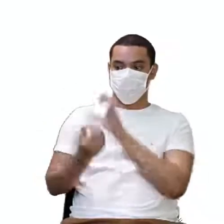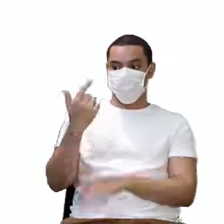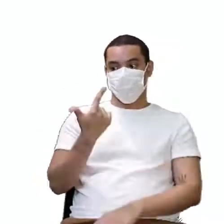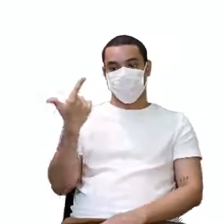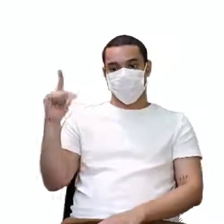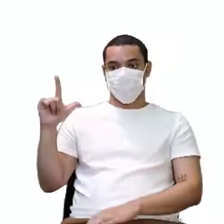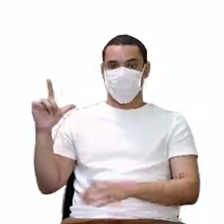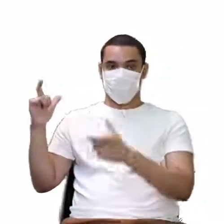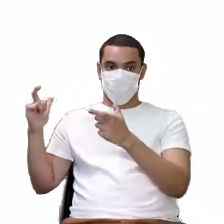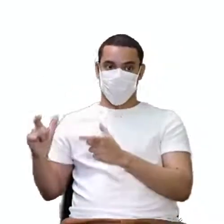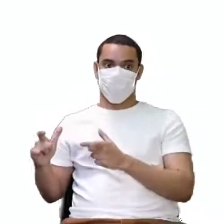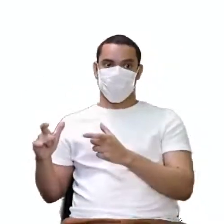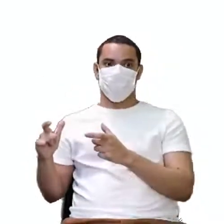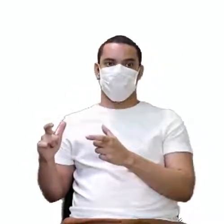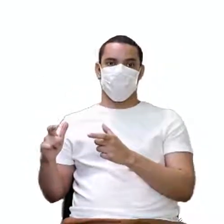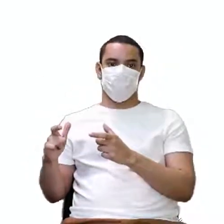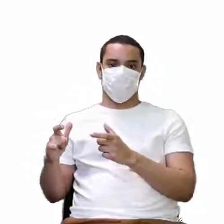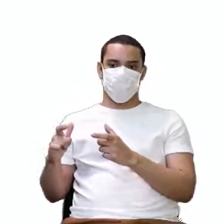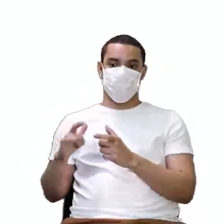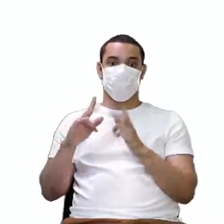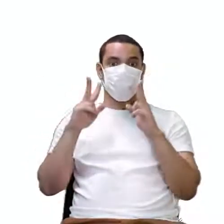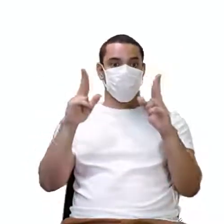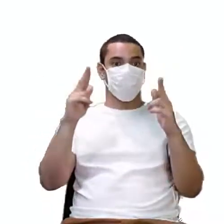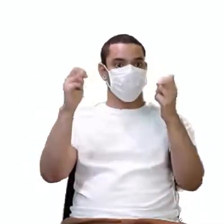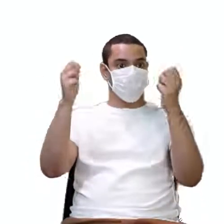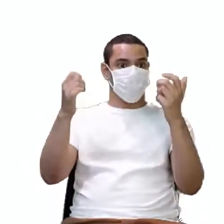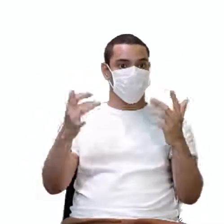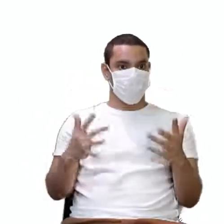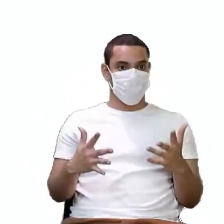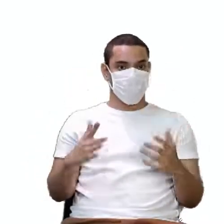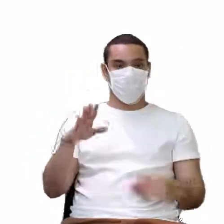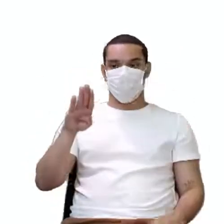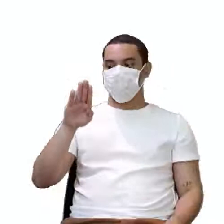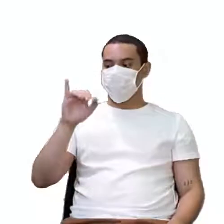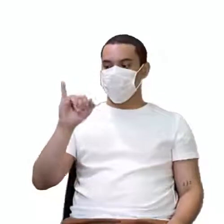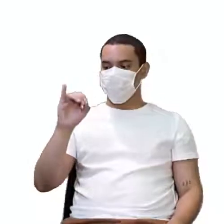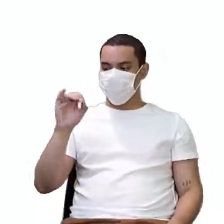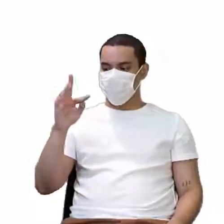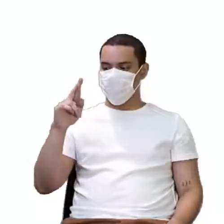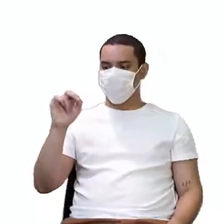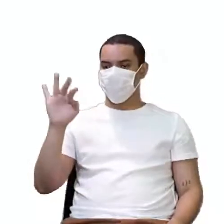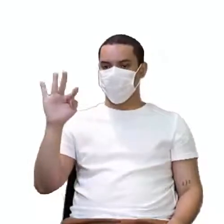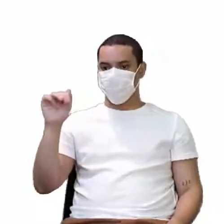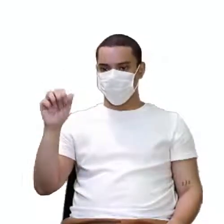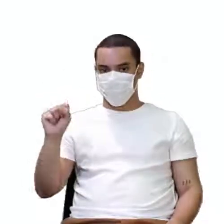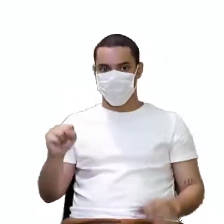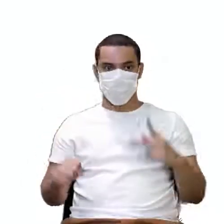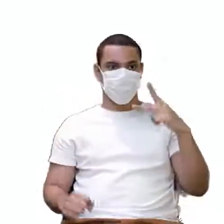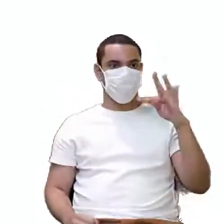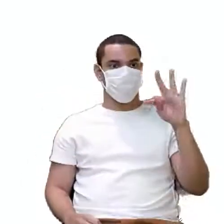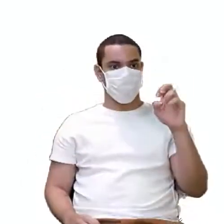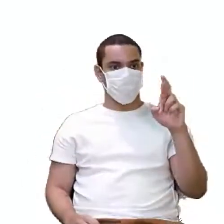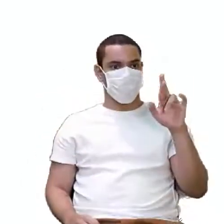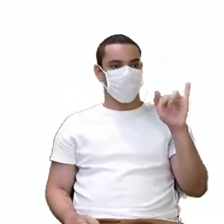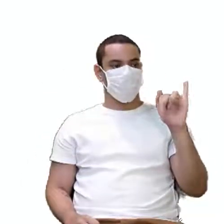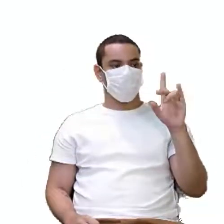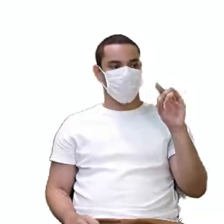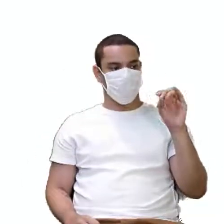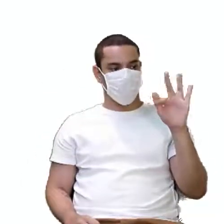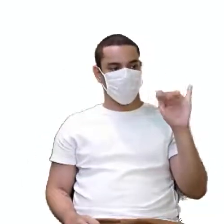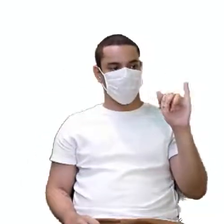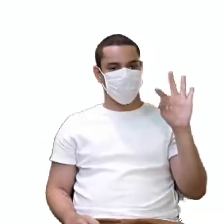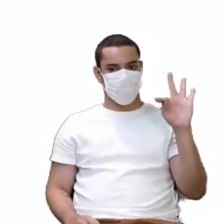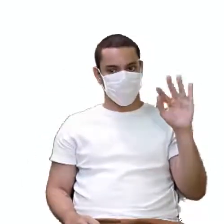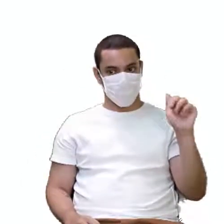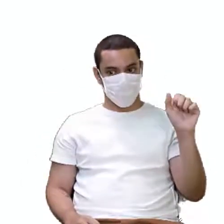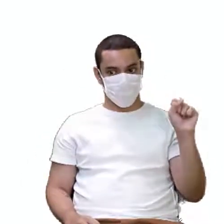situação. Como eu dei o exemplo para vocês entre as briófitas e as pteridófitas do surgimento dos vasos condutores.